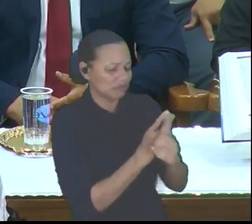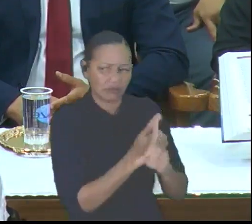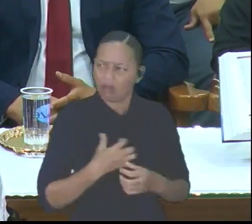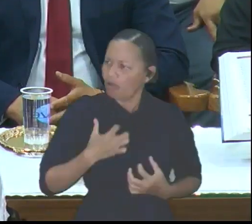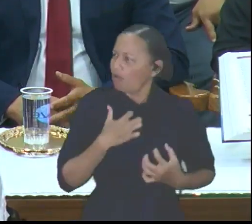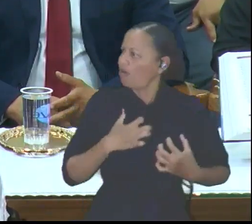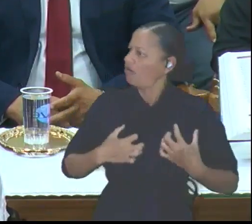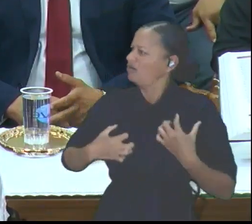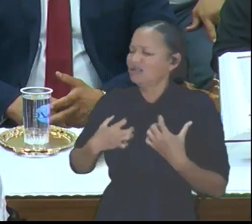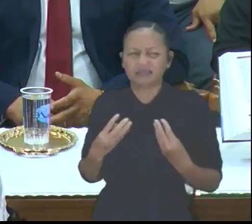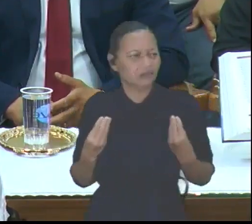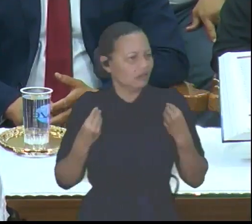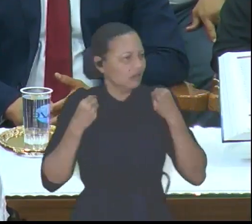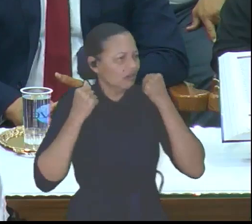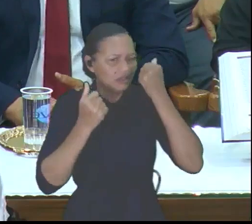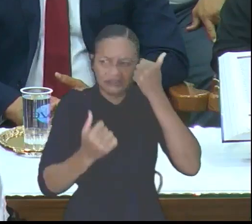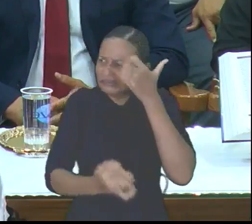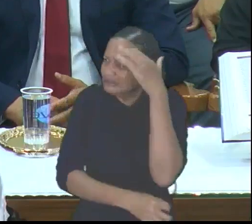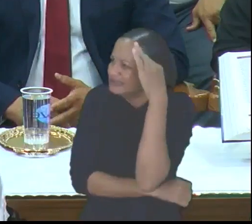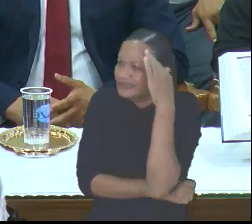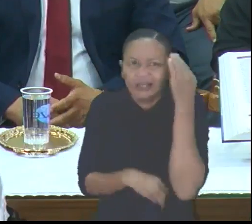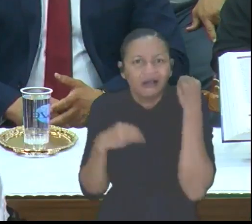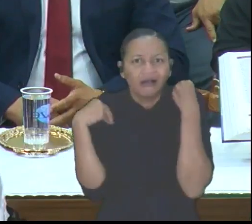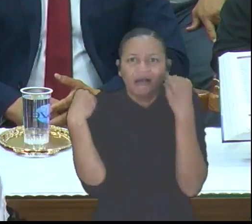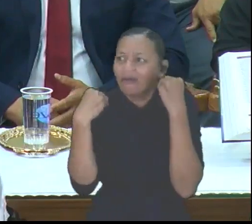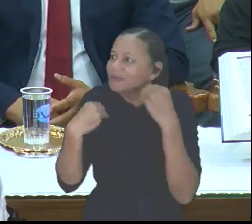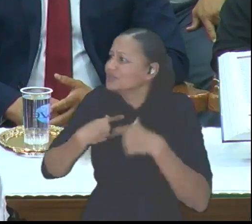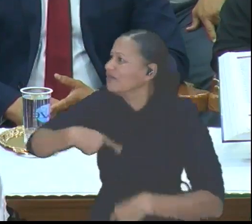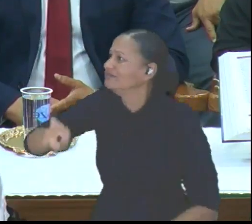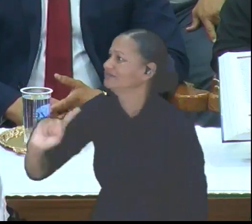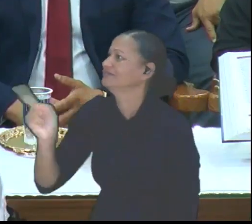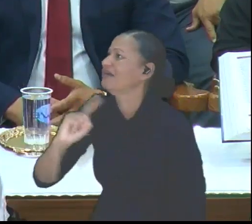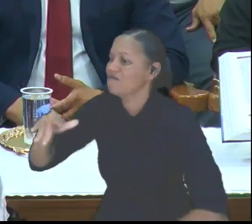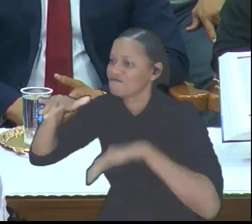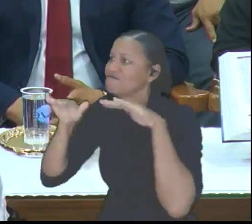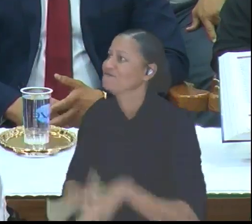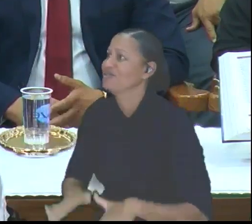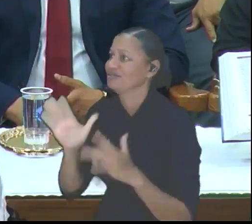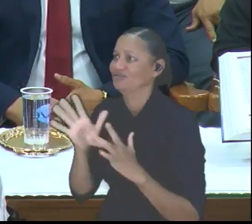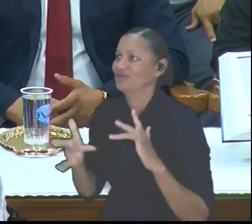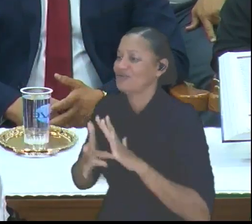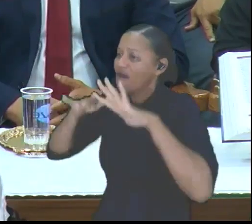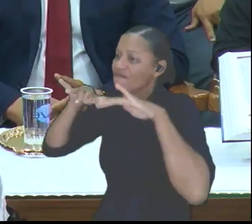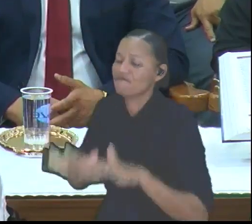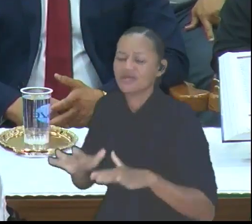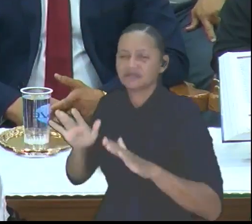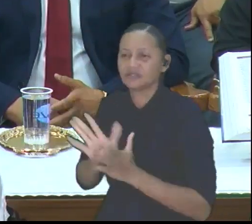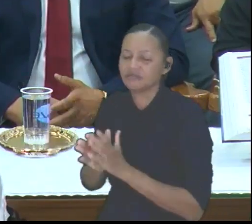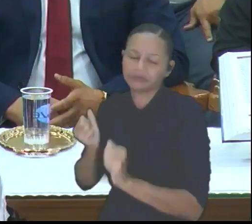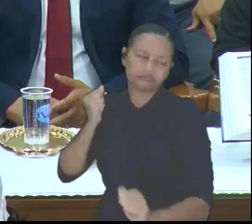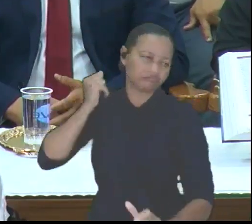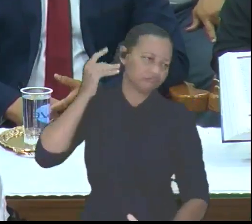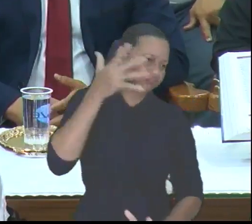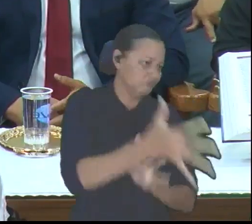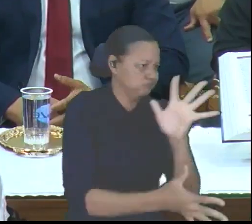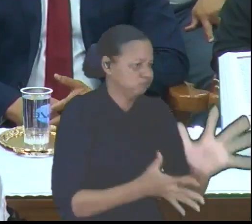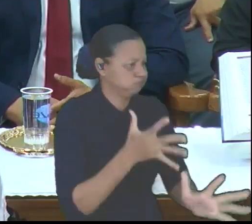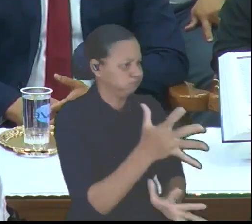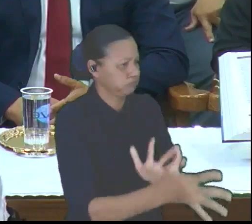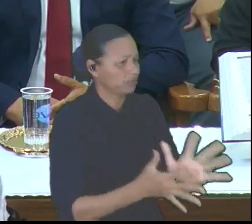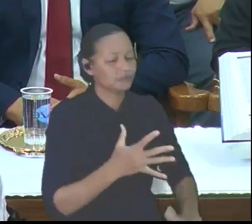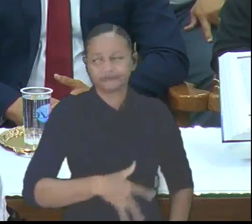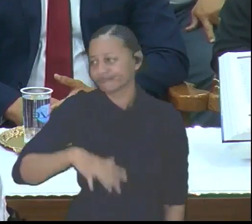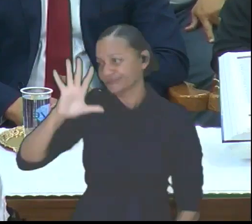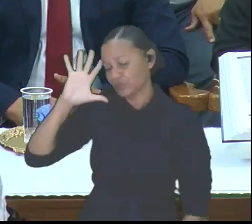incomodam, todos tentam evitar a ida, tentam convencer, mas diante das palavras de Jesus, eles